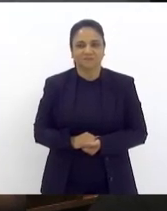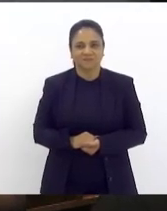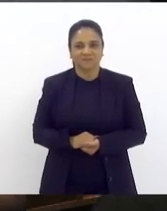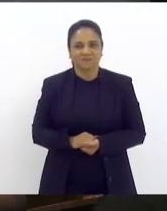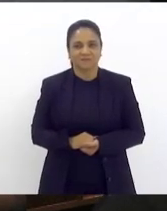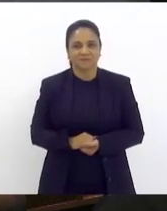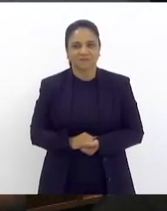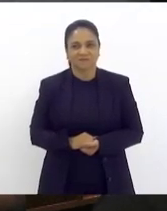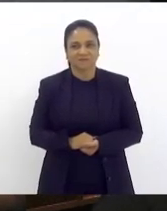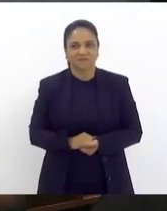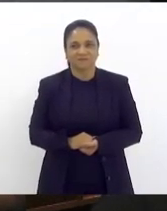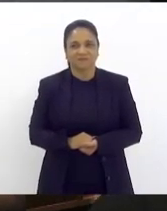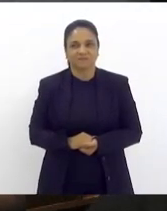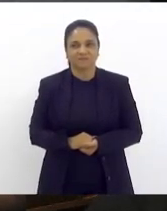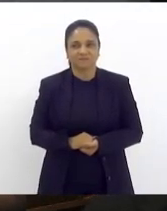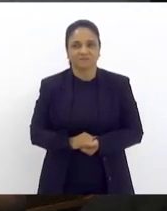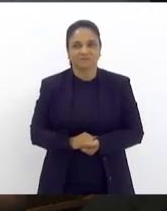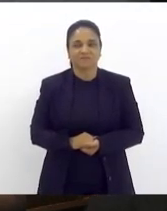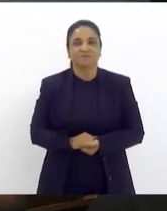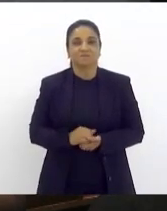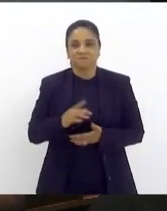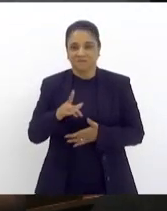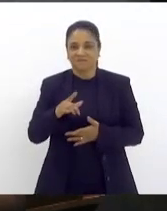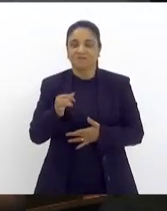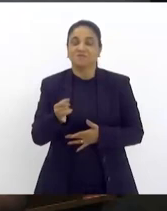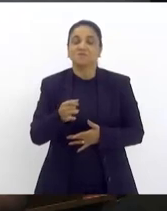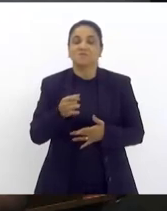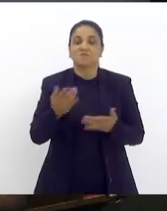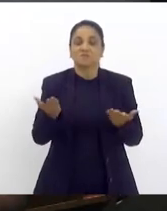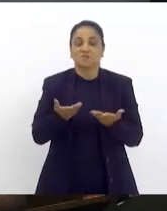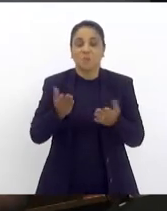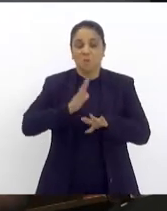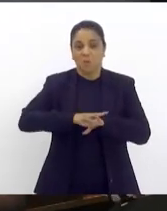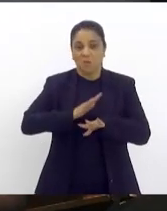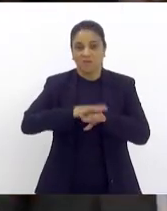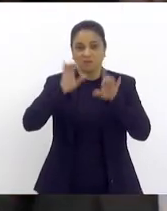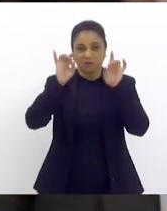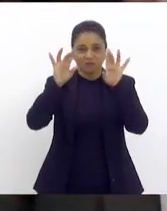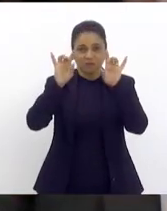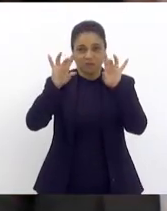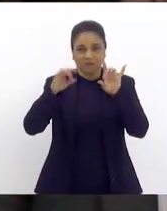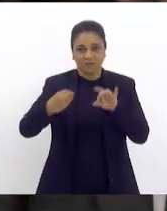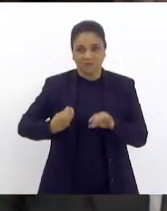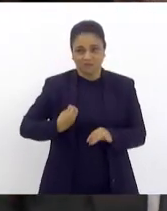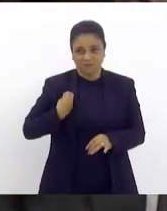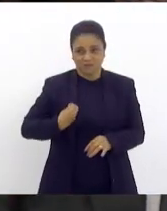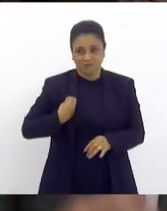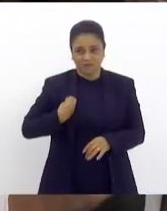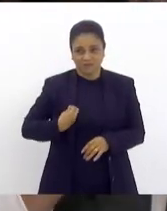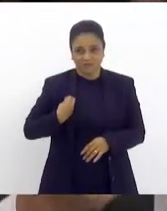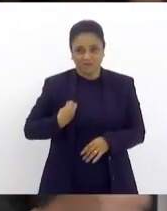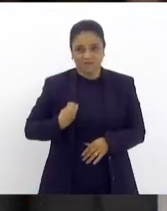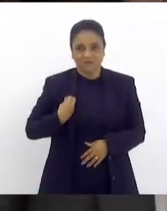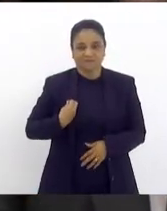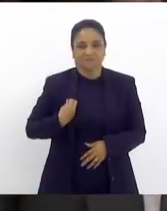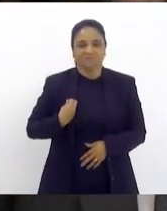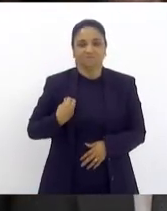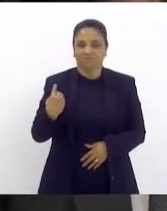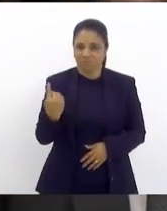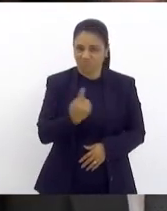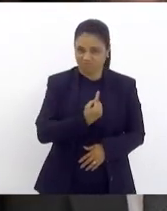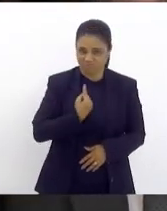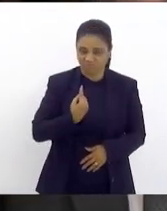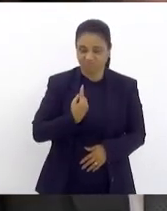gente. Foi? Pronto. Momento especial nas nossas vidas, né?